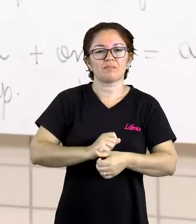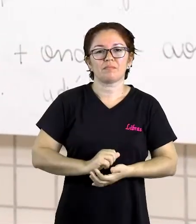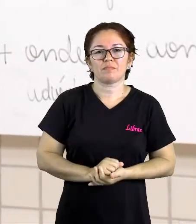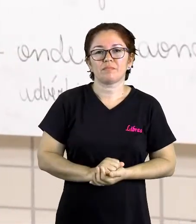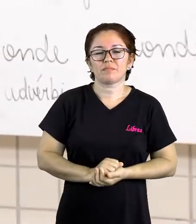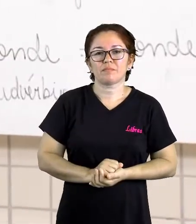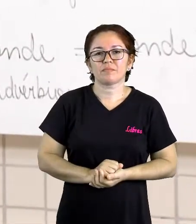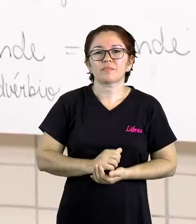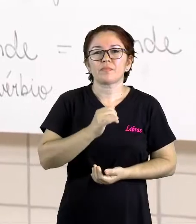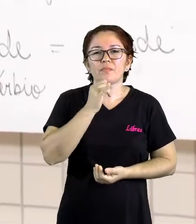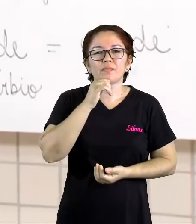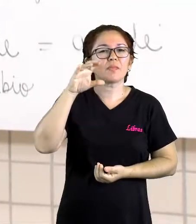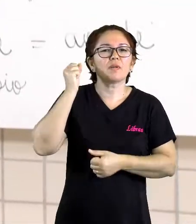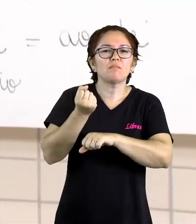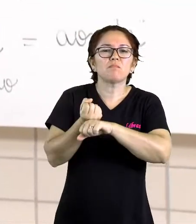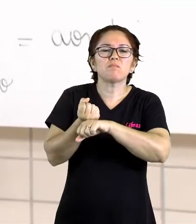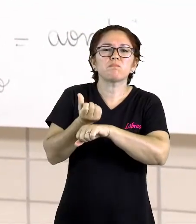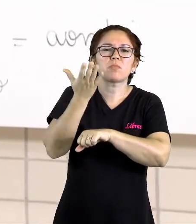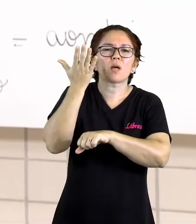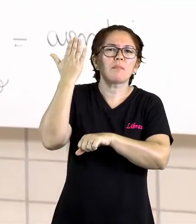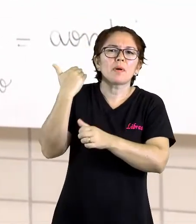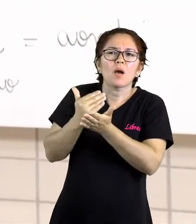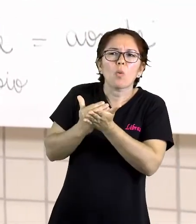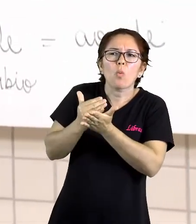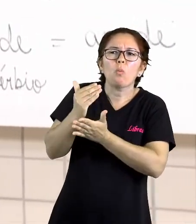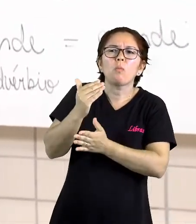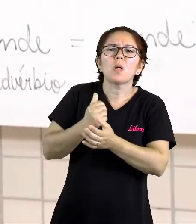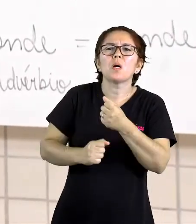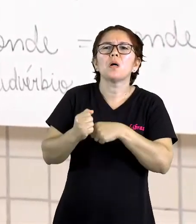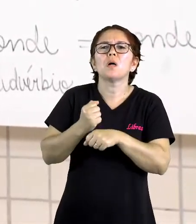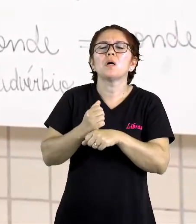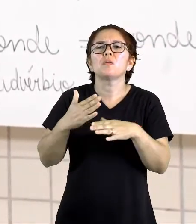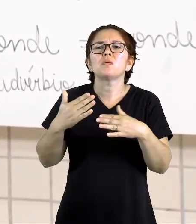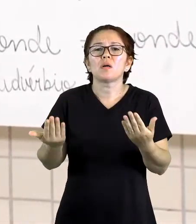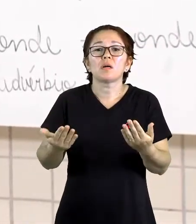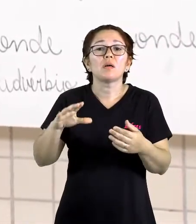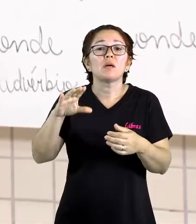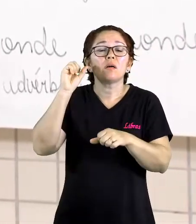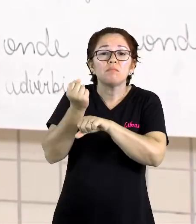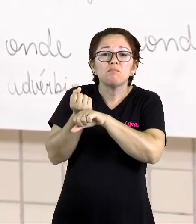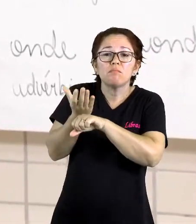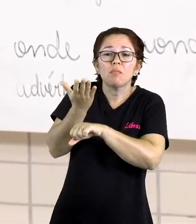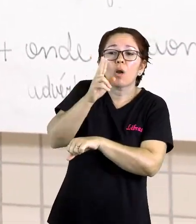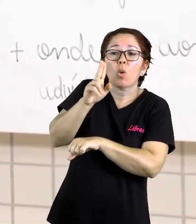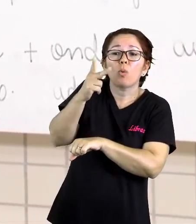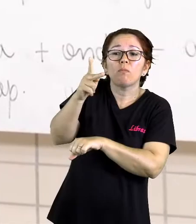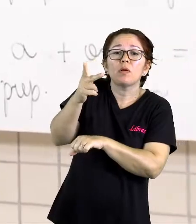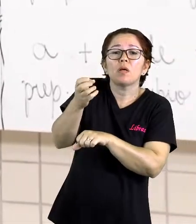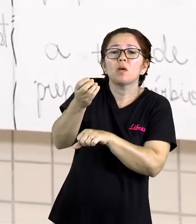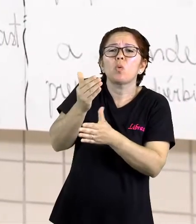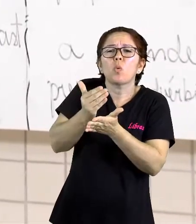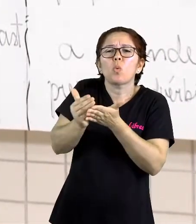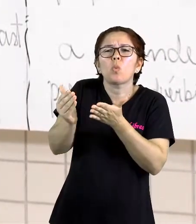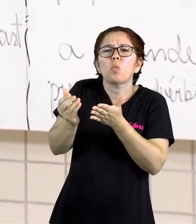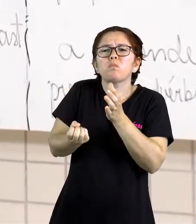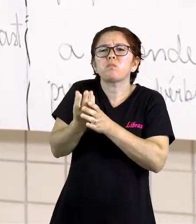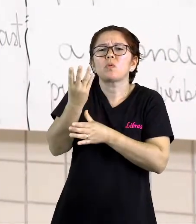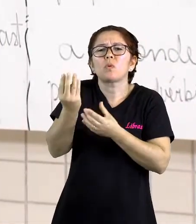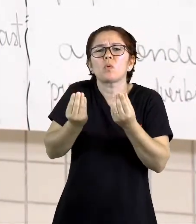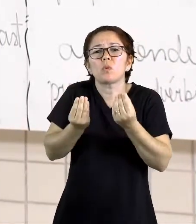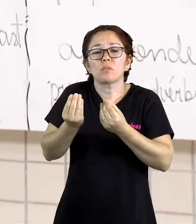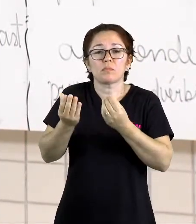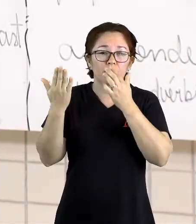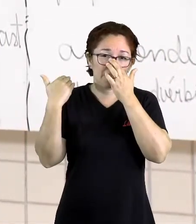Quando o podcast surgiu? E qual a origem dessa palavra? Surgiu em meados do ano